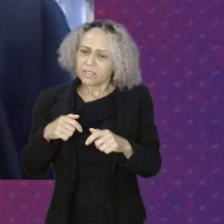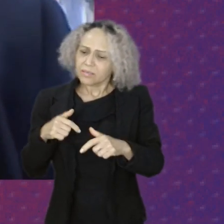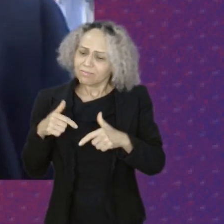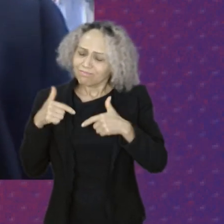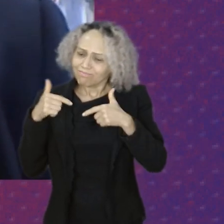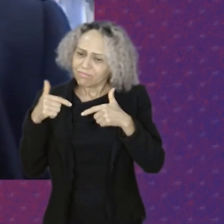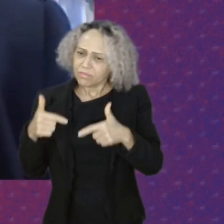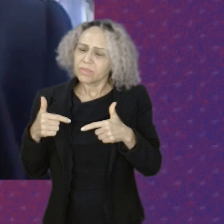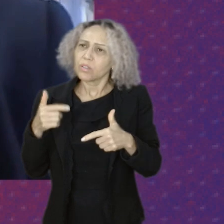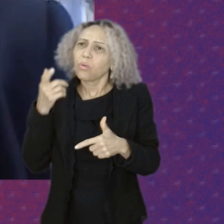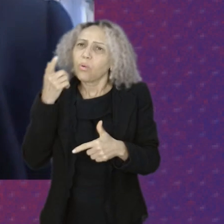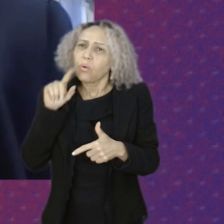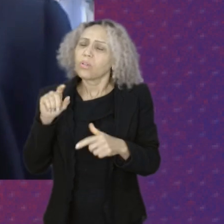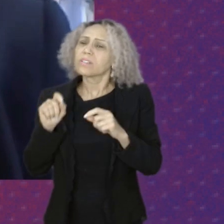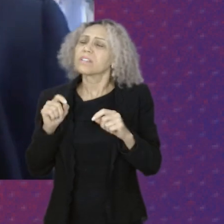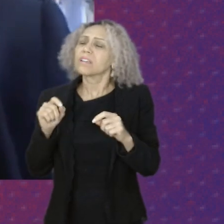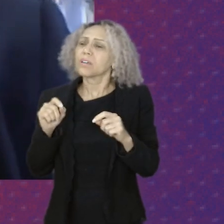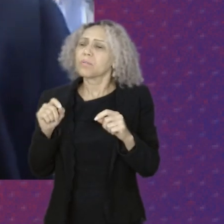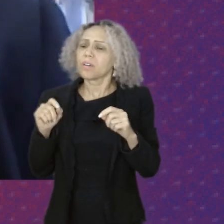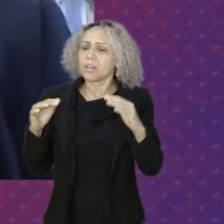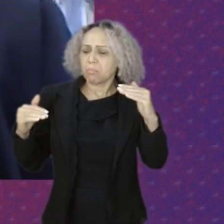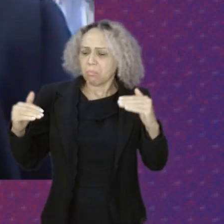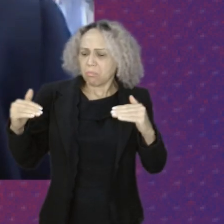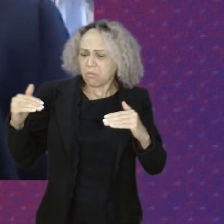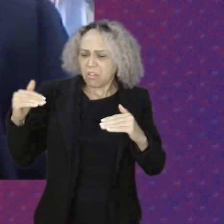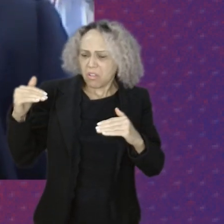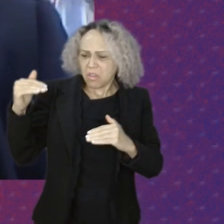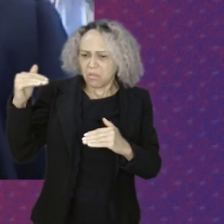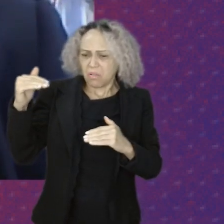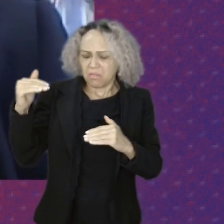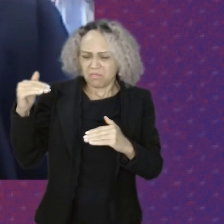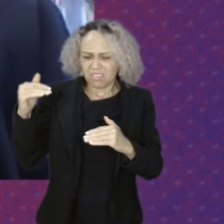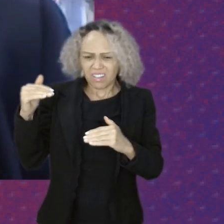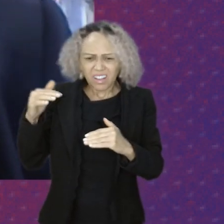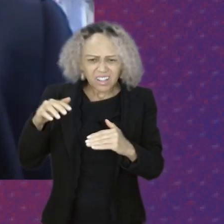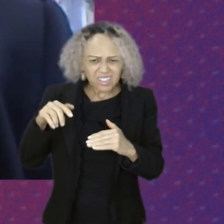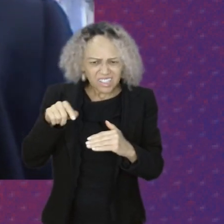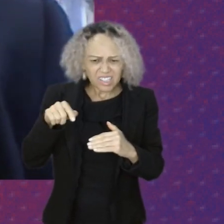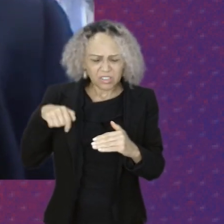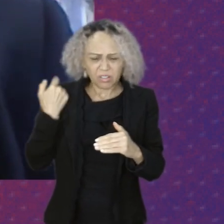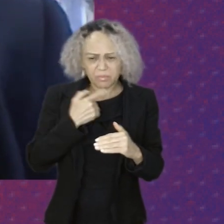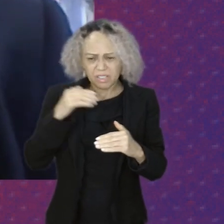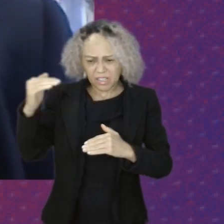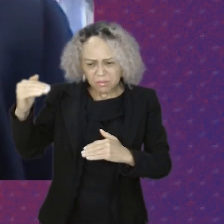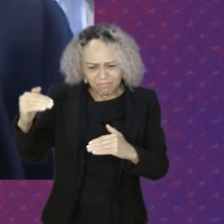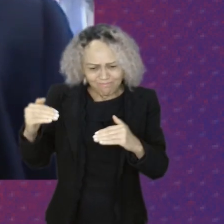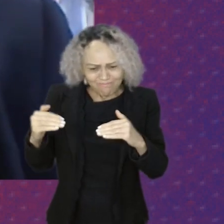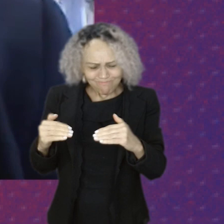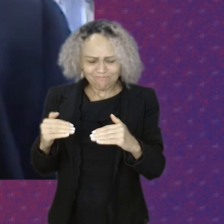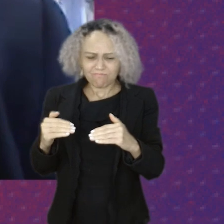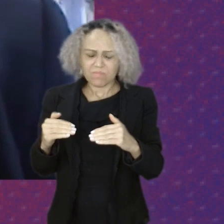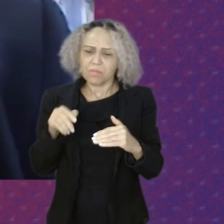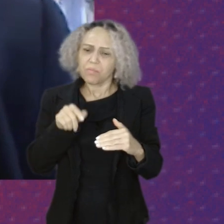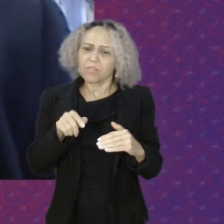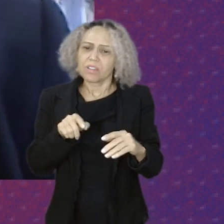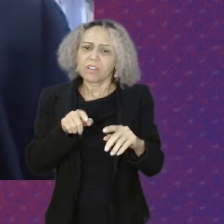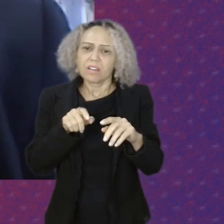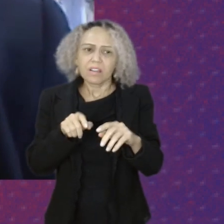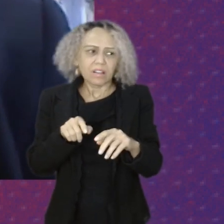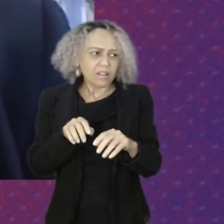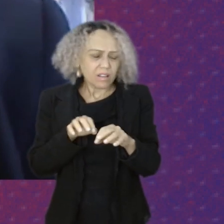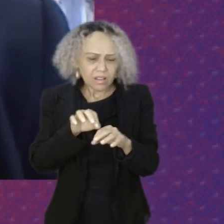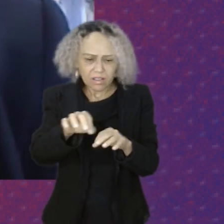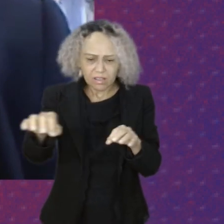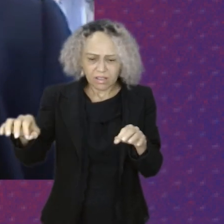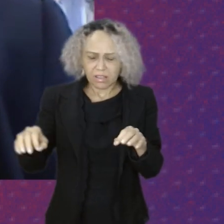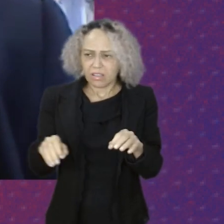interromper um ciclo de desigualdade que está hoje a questão agrária em nosso país. Então, quando a gente